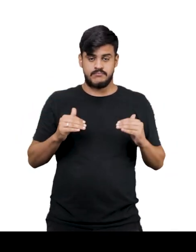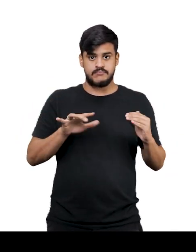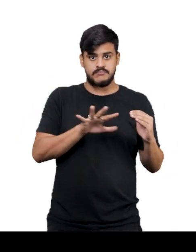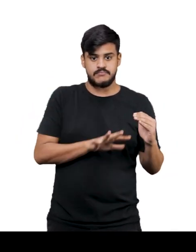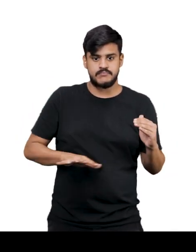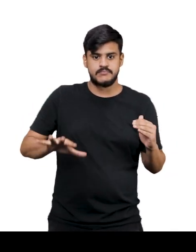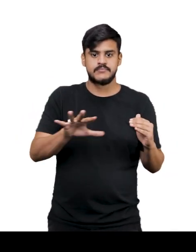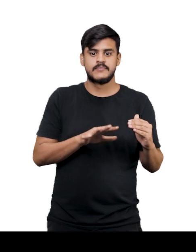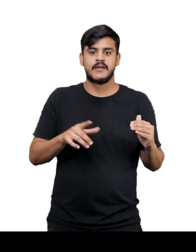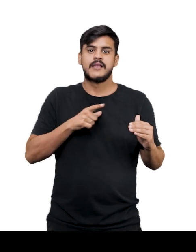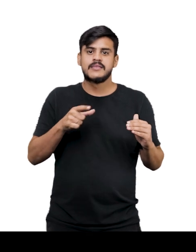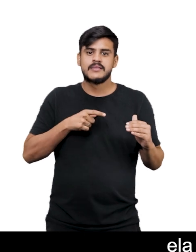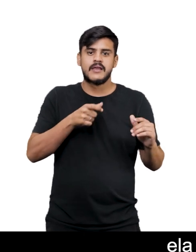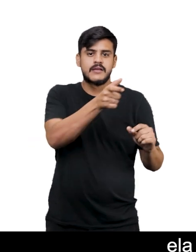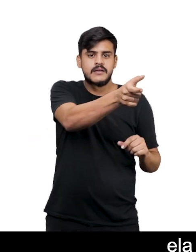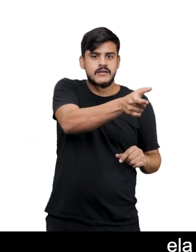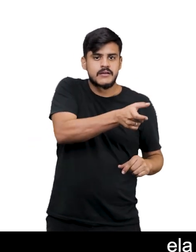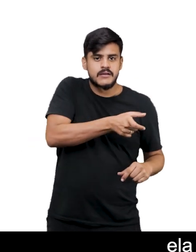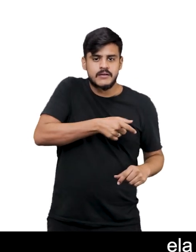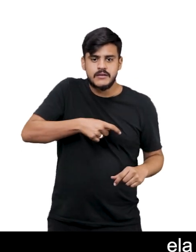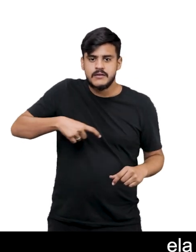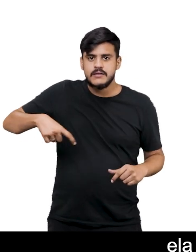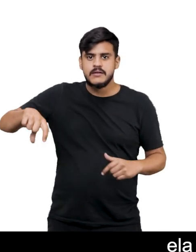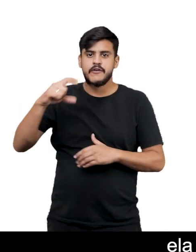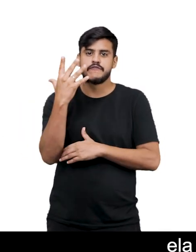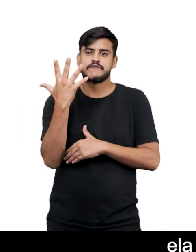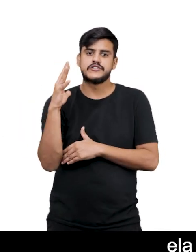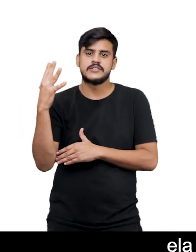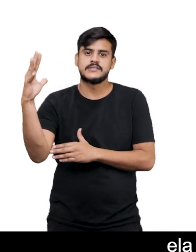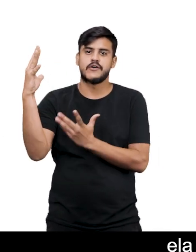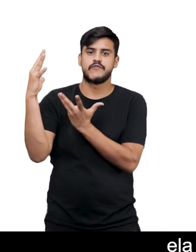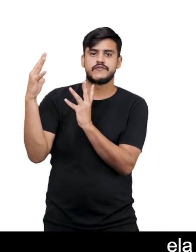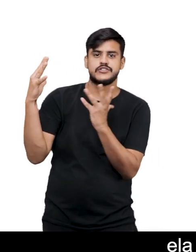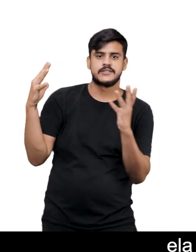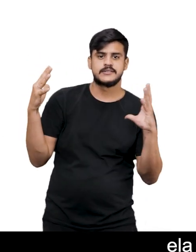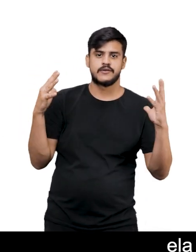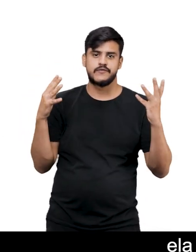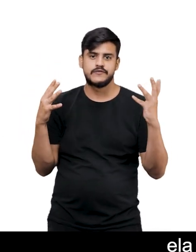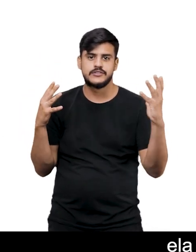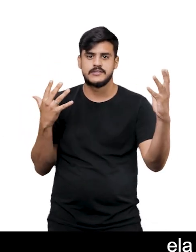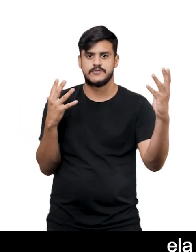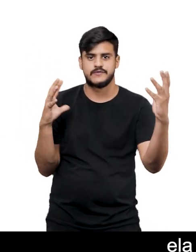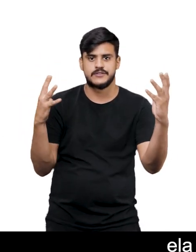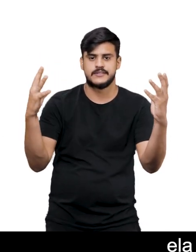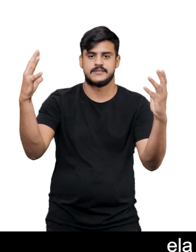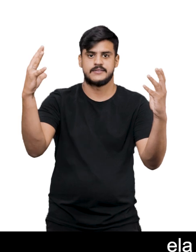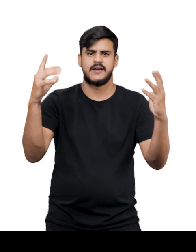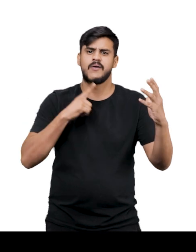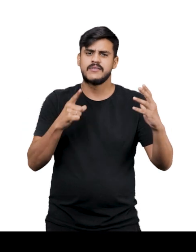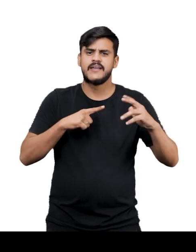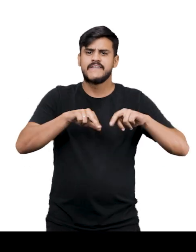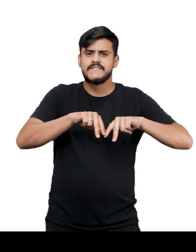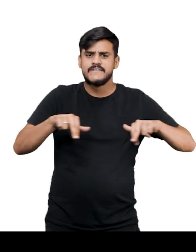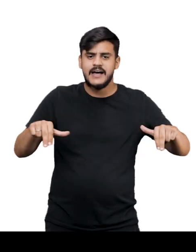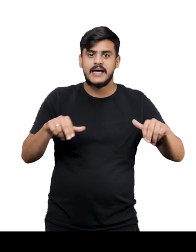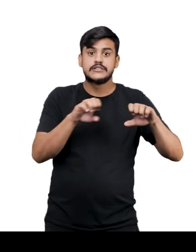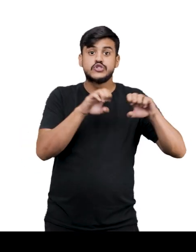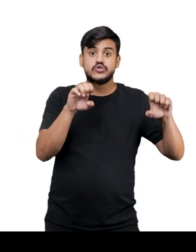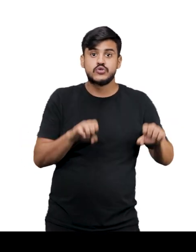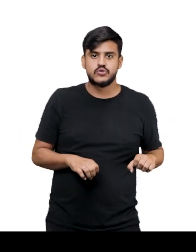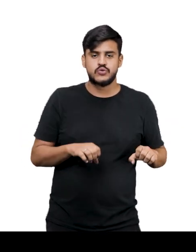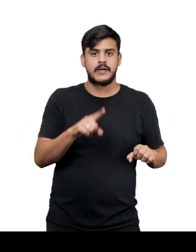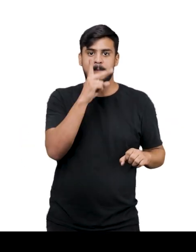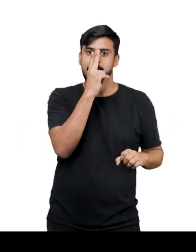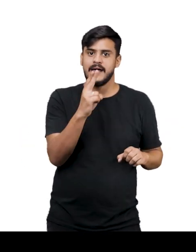Já na área em primeiro plano, ela preenche as bordas do espaço aberto com vegetação abundante e, entre elas,